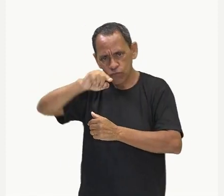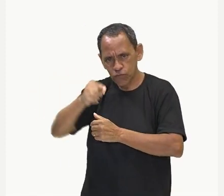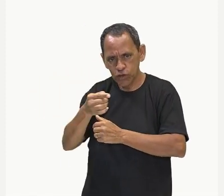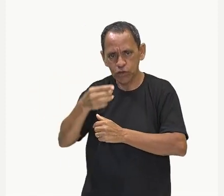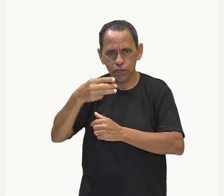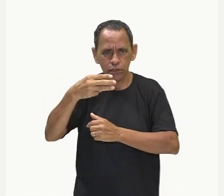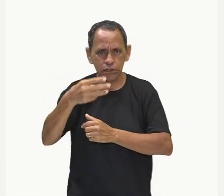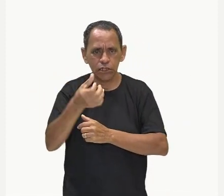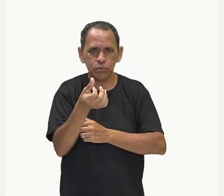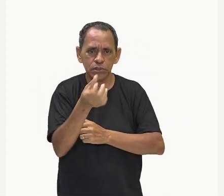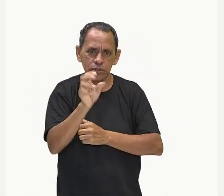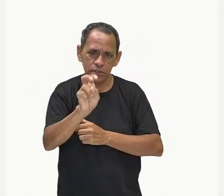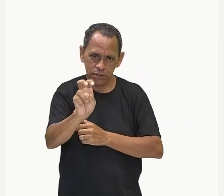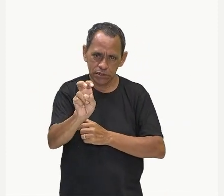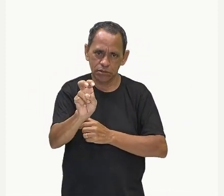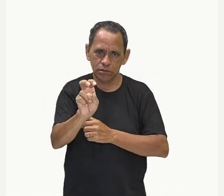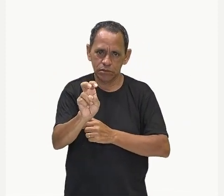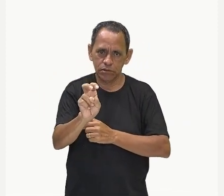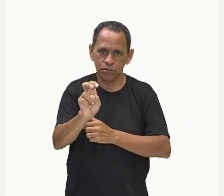Colocar a vírgula e aí fica